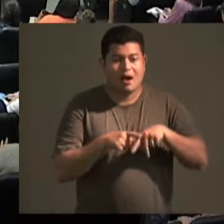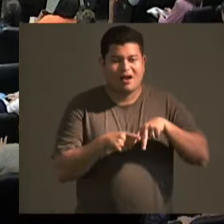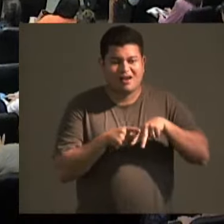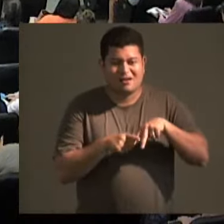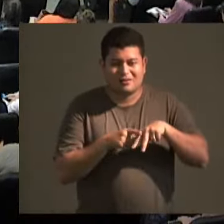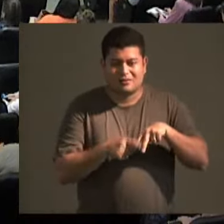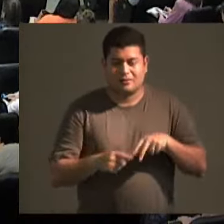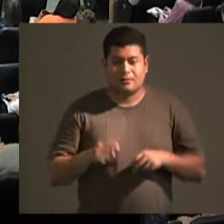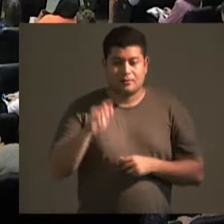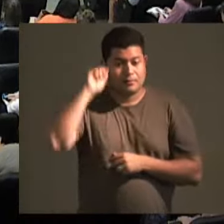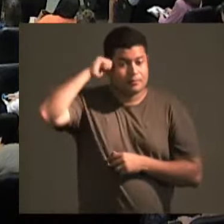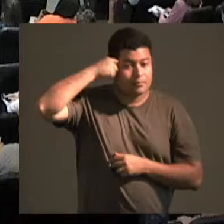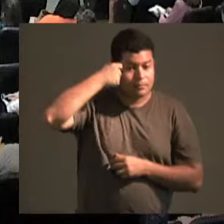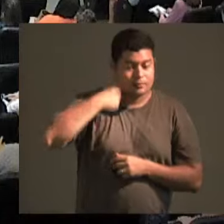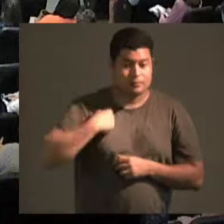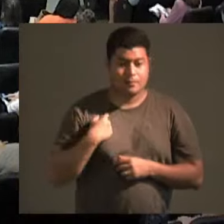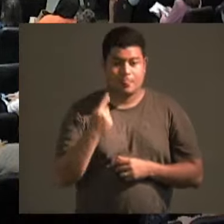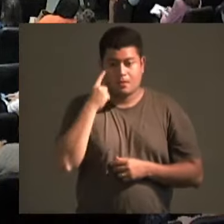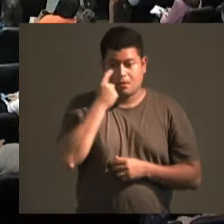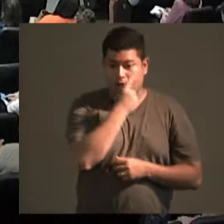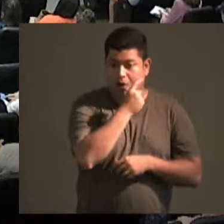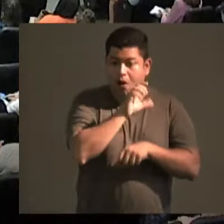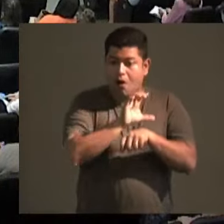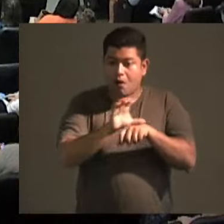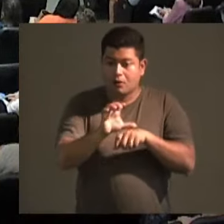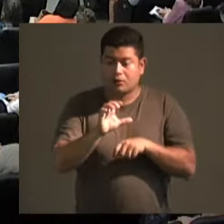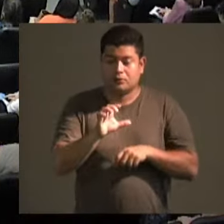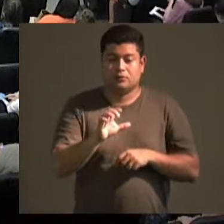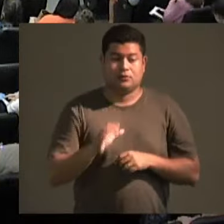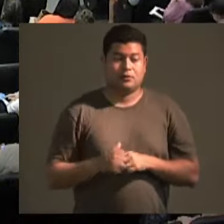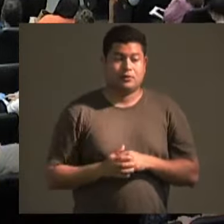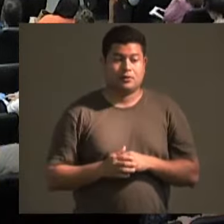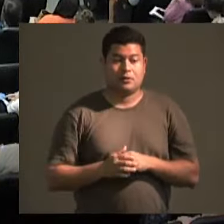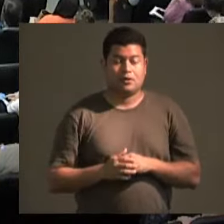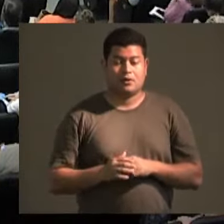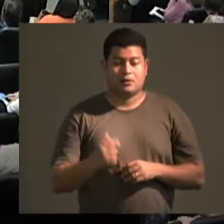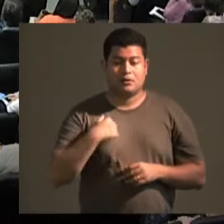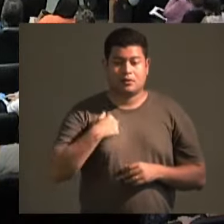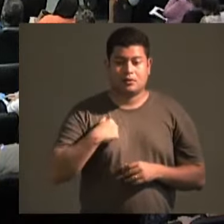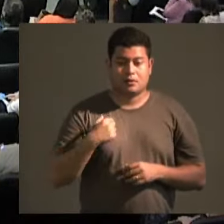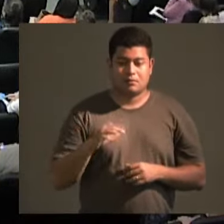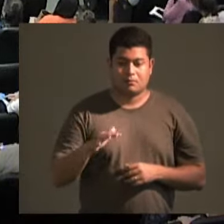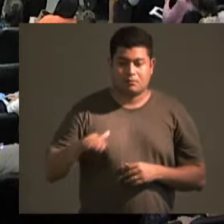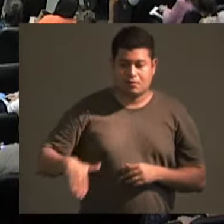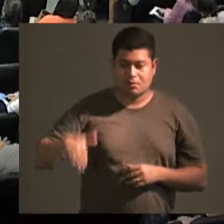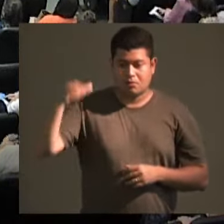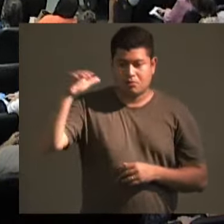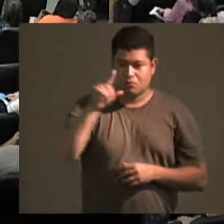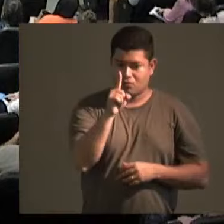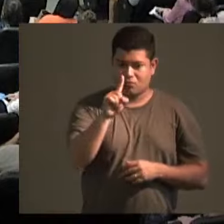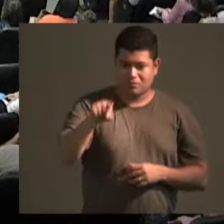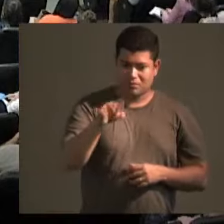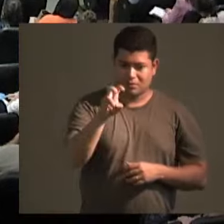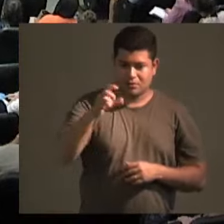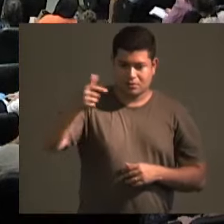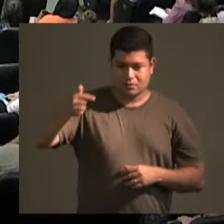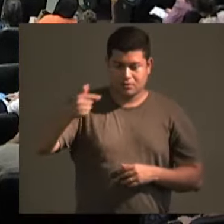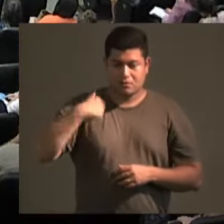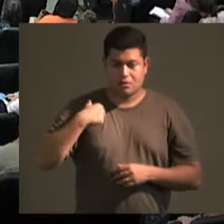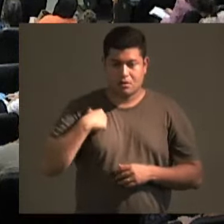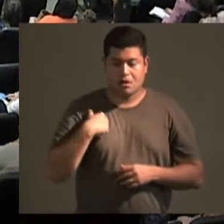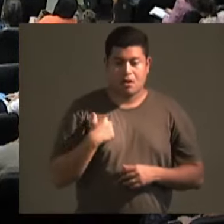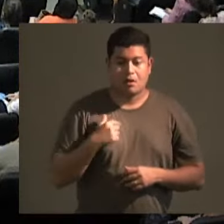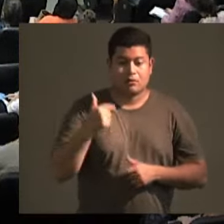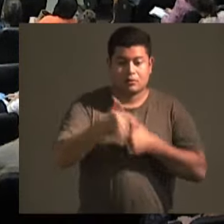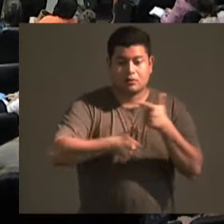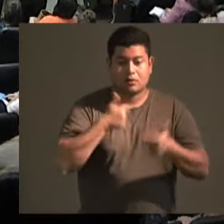Tenho os olhos castanhos, eu tenho em torno de 1,57m, eu sou a Camila, assistente social do Instituto Nacional de Seguro Social, da